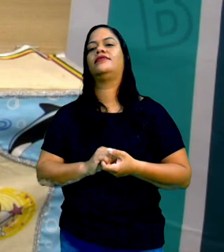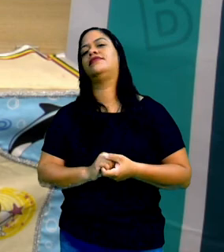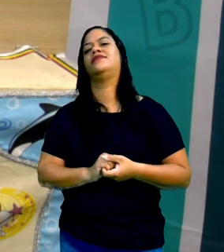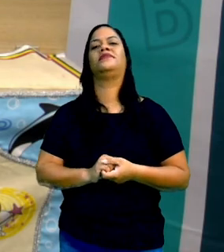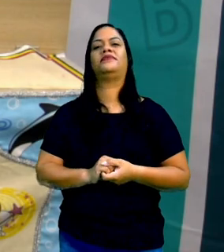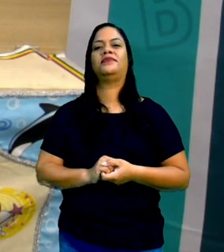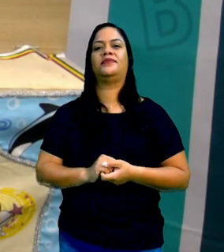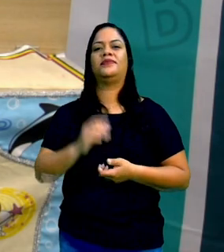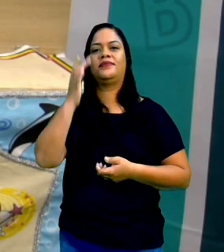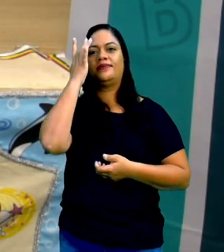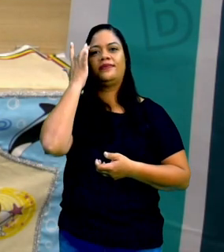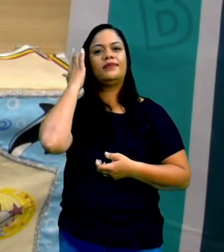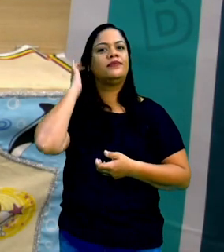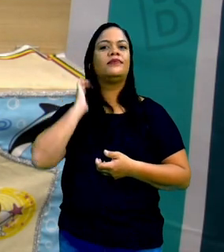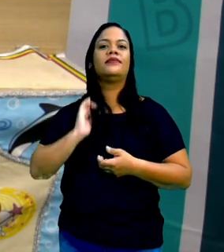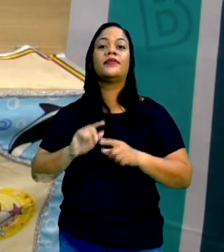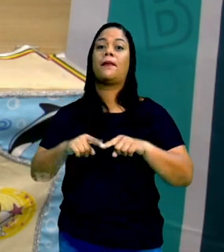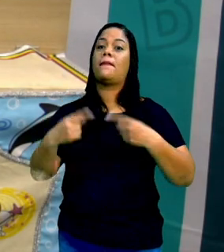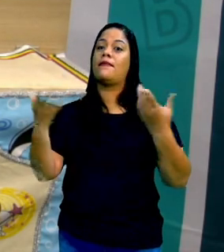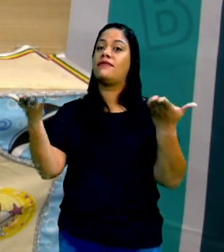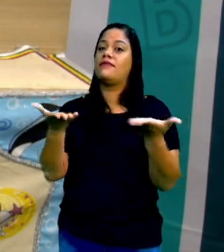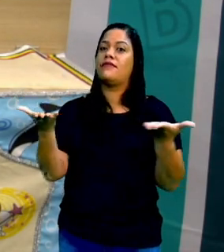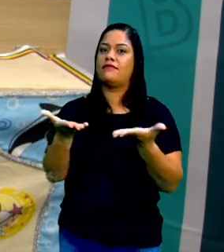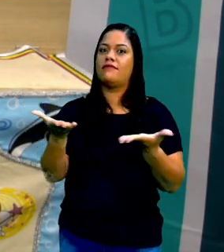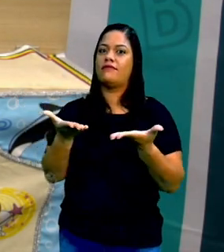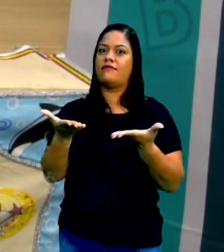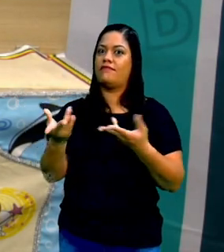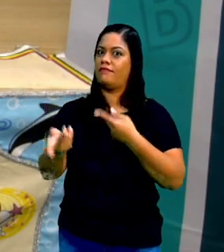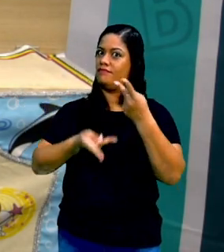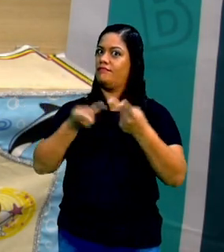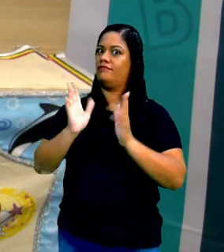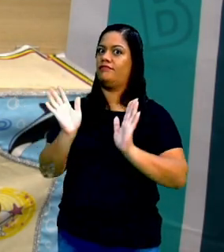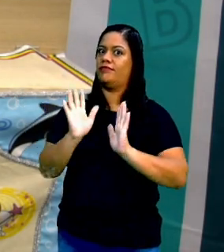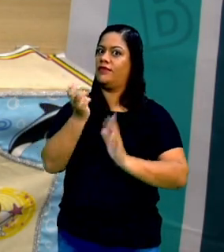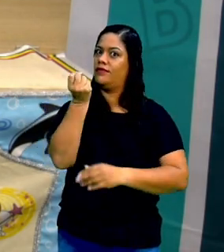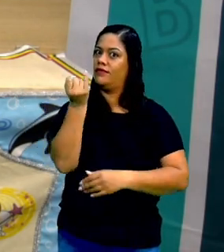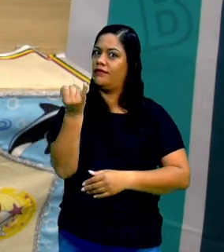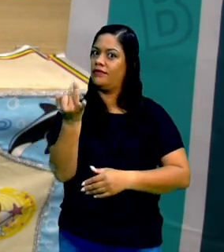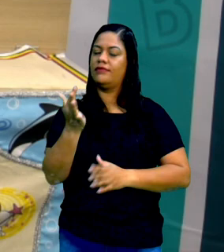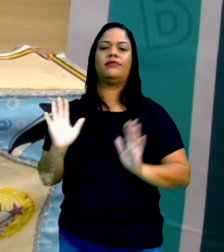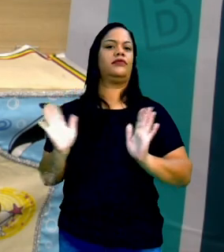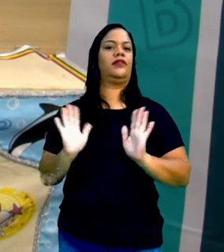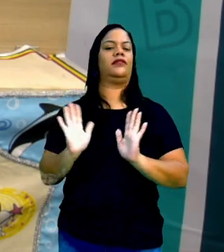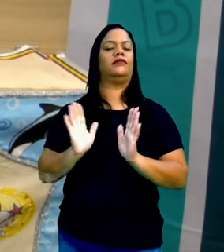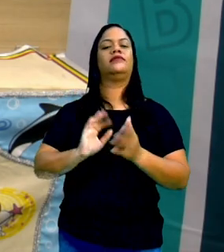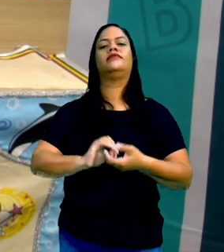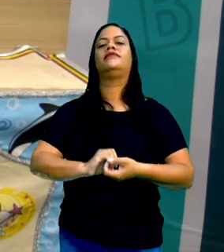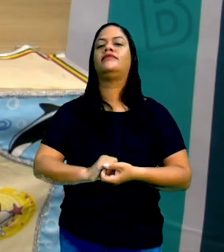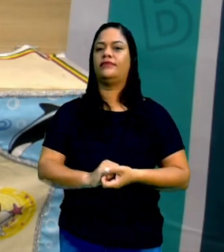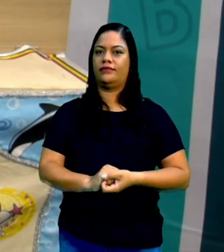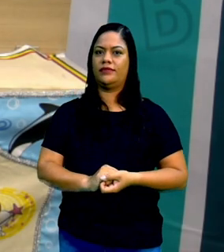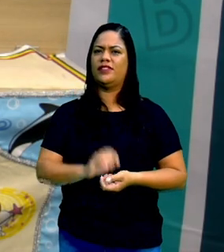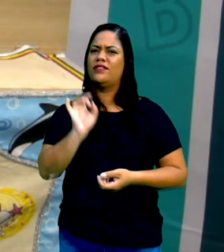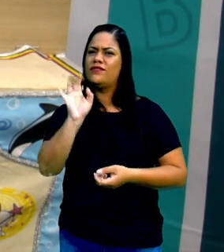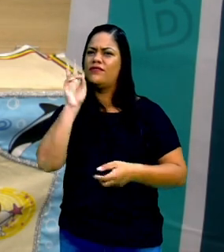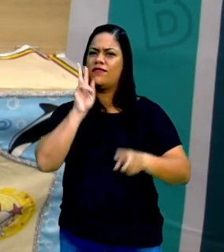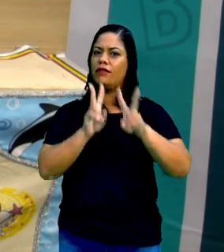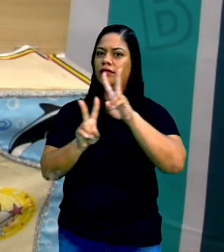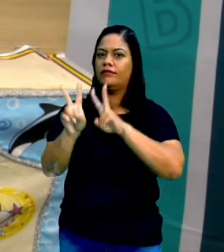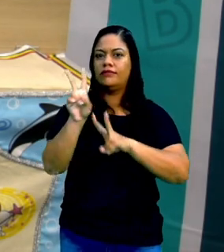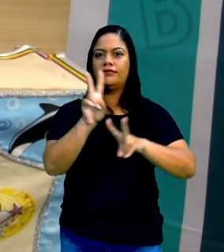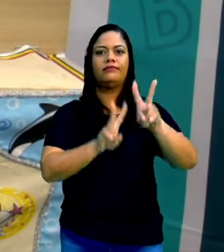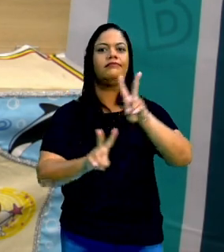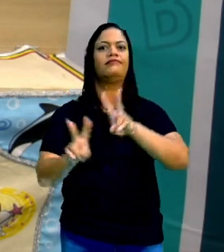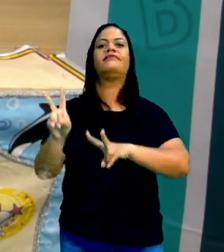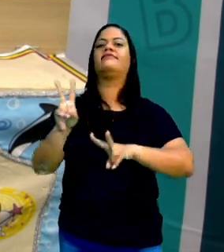Ah, entendi. Mas agora, gente, ele não vai contar, tá, leiturinha? Não. Não, leiturinha. Ele só tá pastoreando